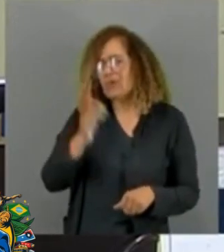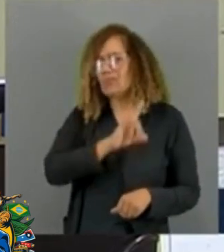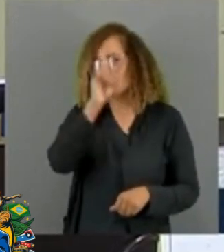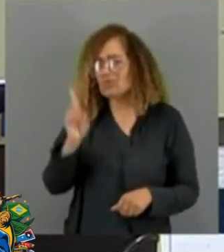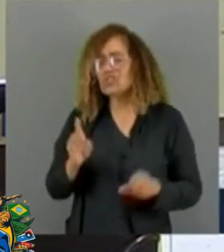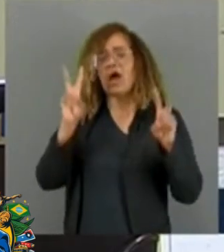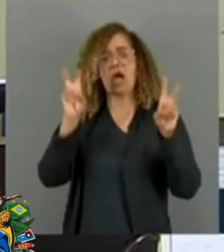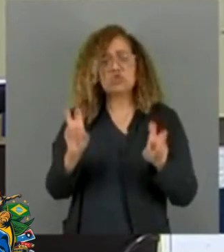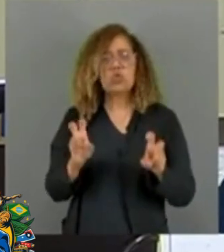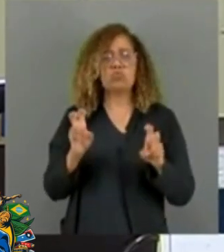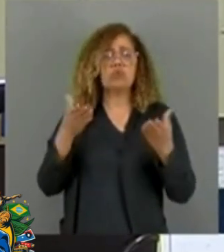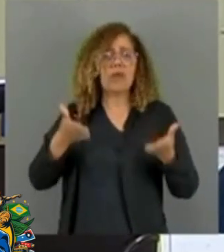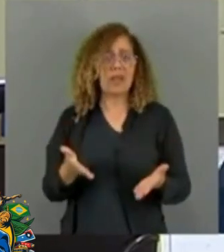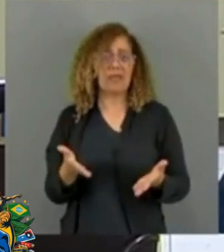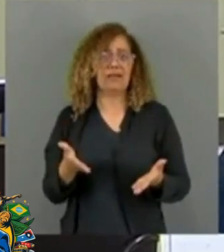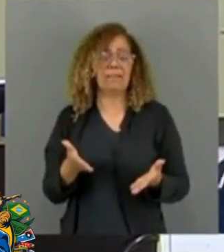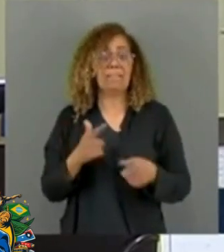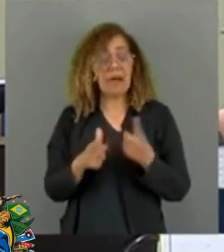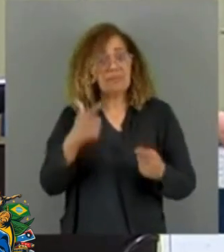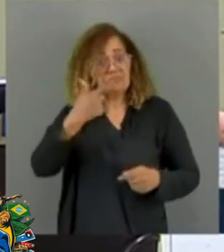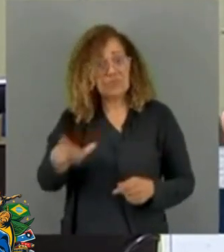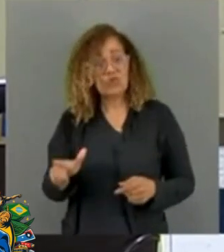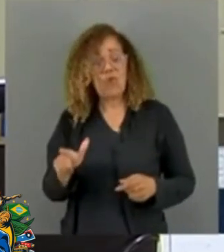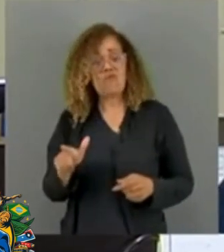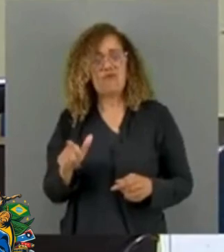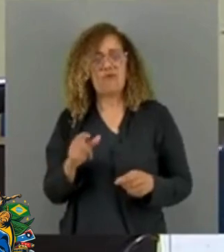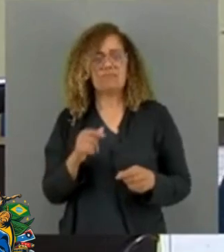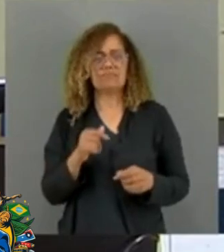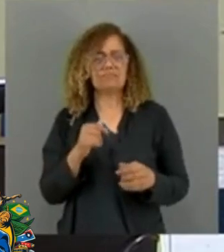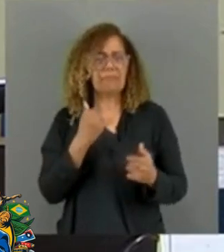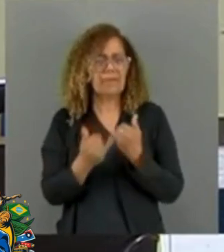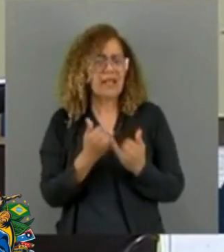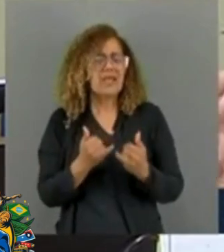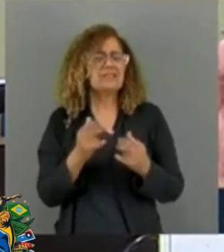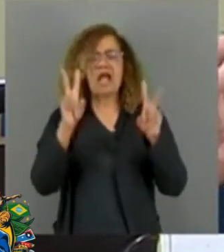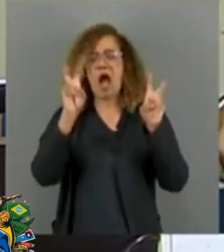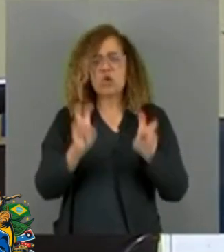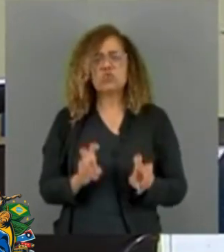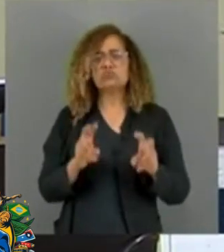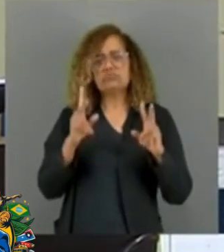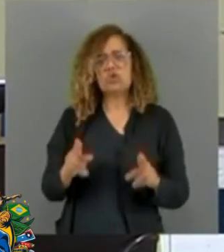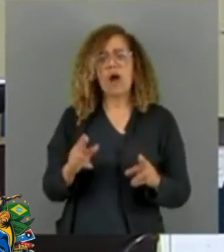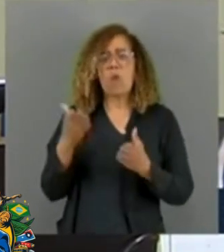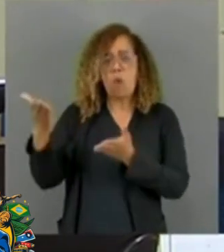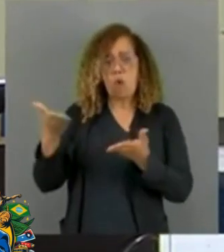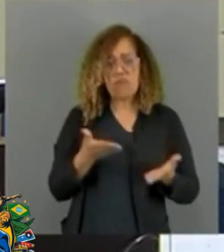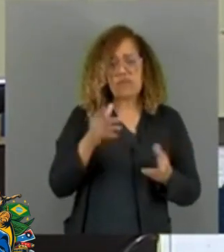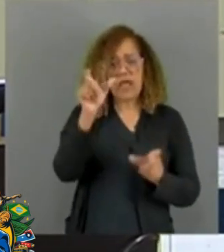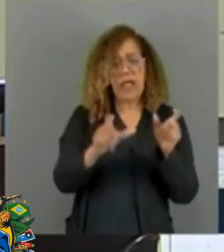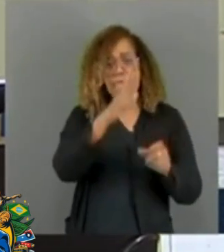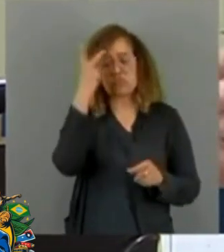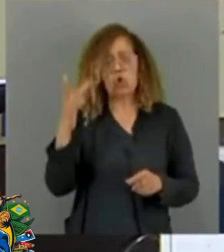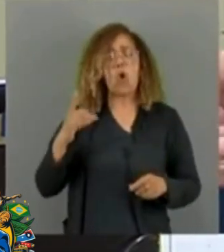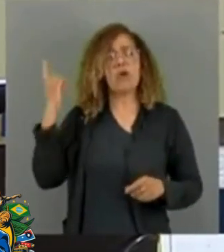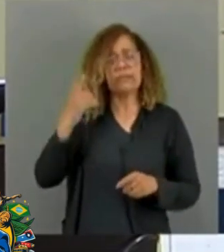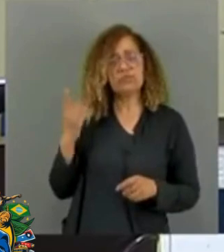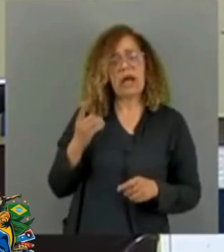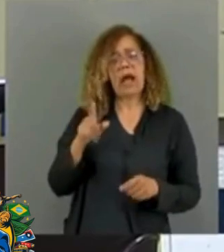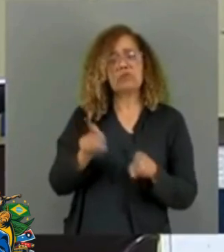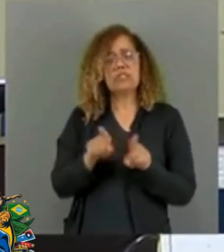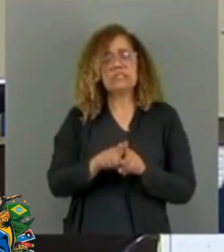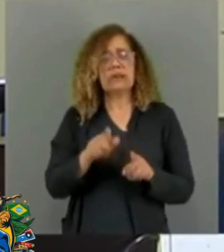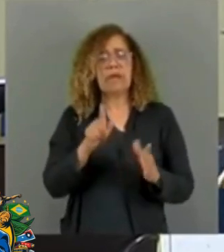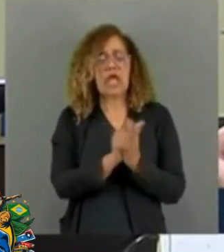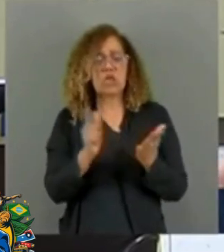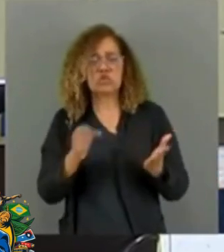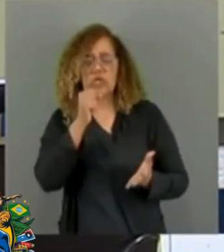assunto era aquele. E por mais uma vez, feliz coincidência, tratamos esse assunto e convidei pessoas, deputados naquele momento, jornalistas,